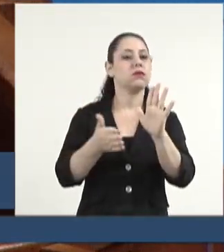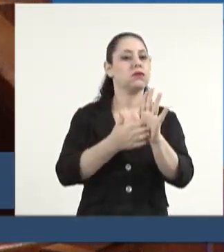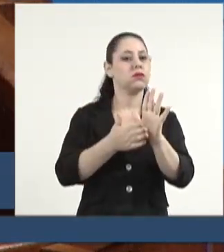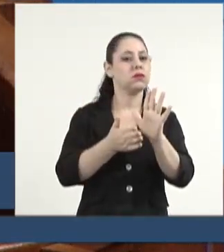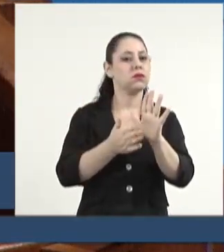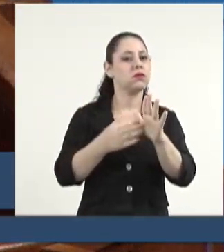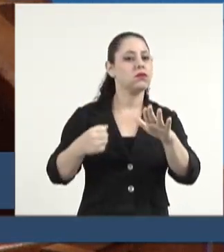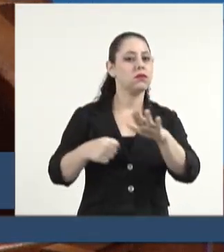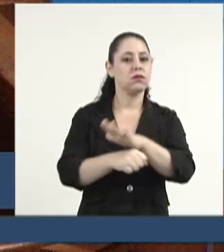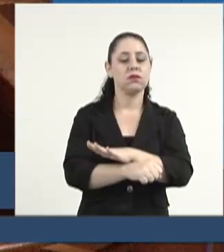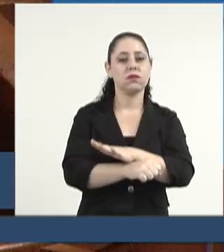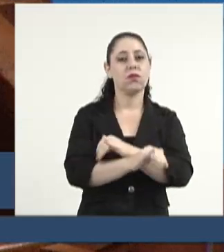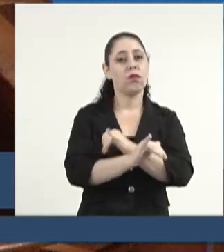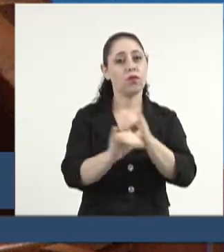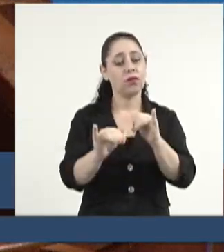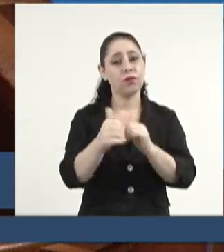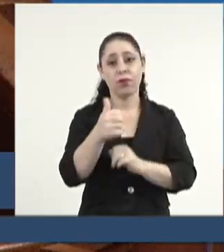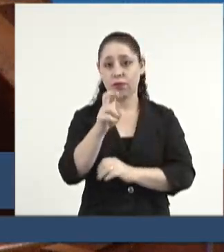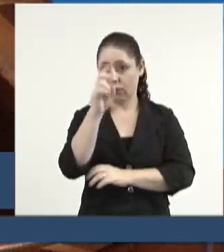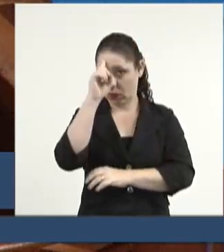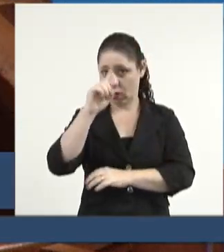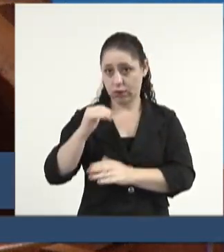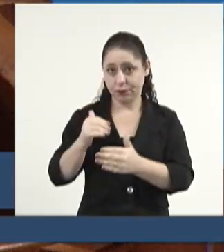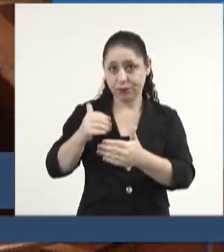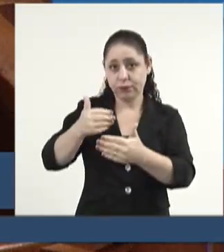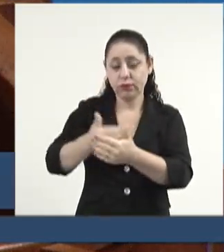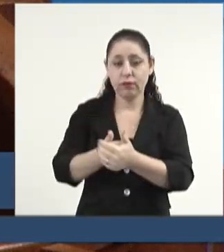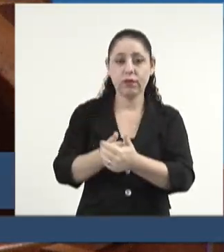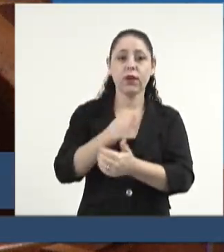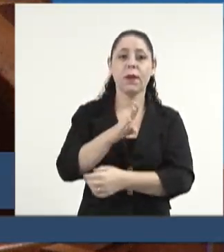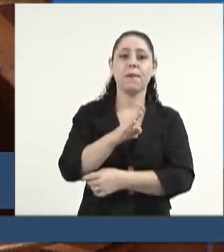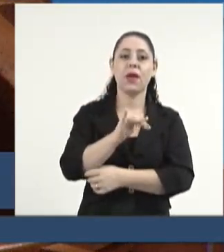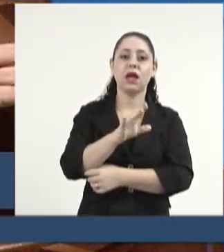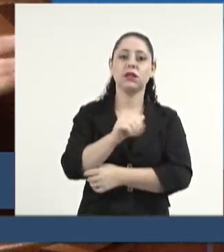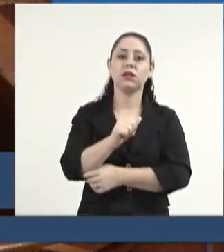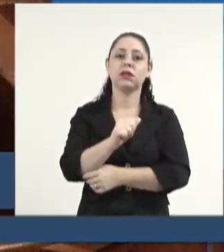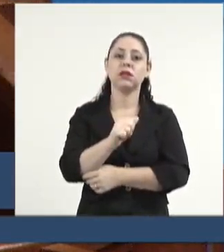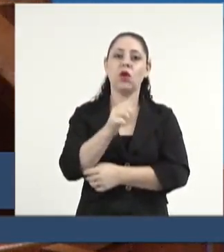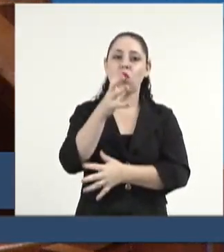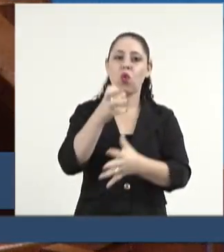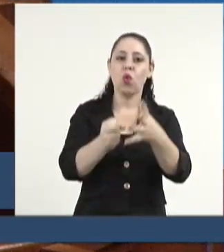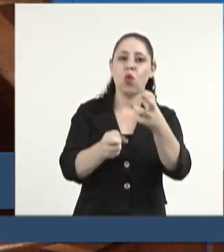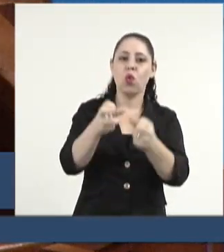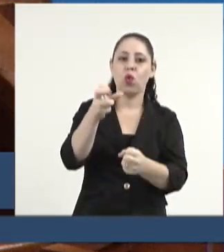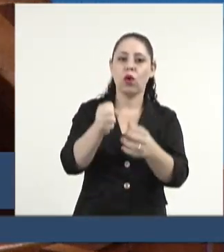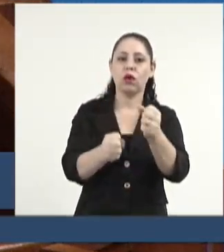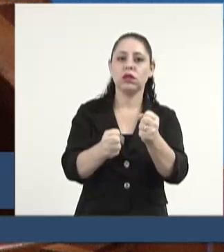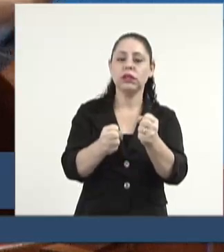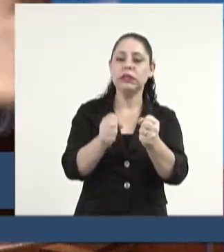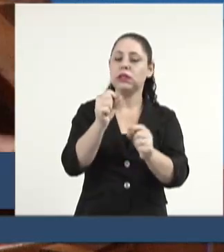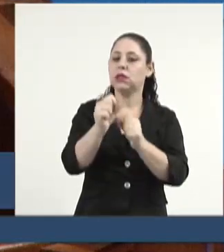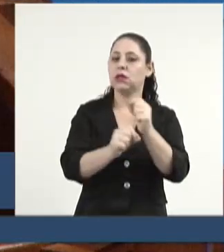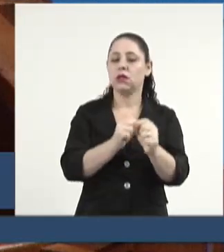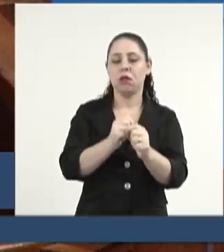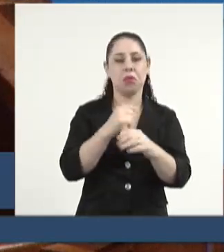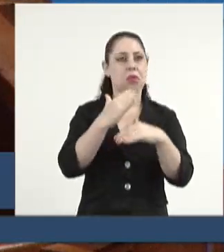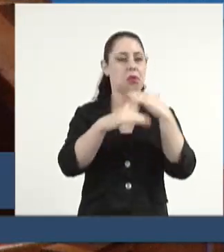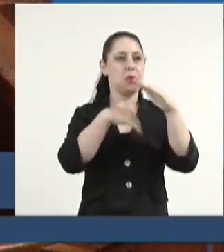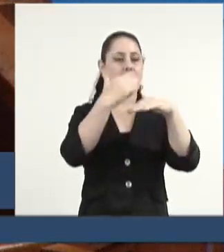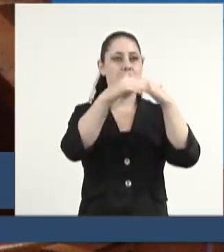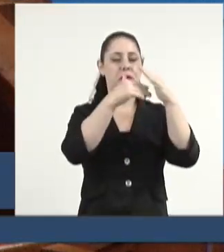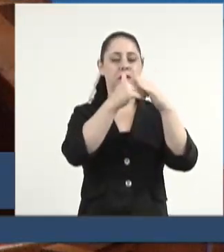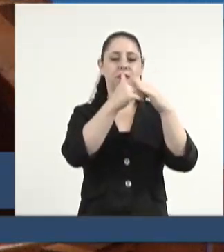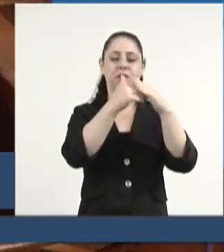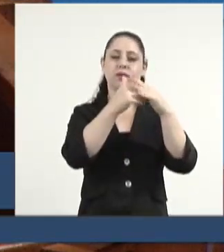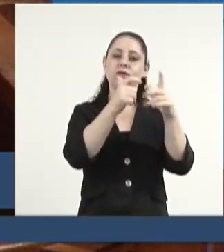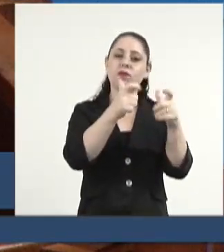a ser anunciada nos próximos 15 dias, até a bacia leiteira, que tradicionalmente é uma atividade desenvolvida